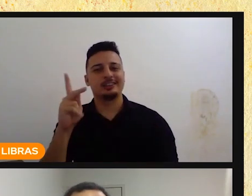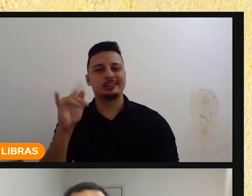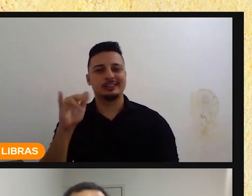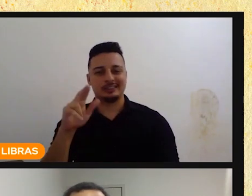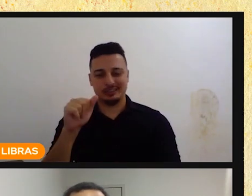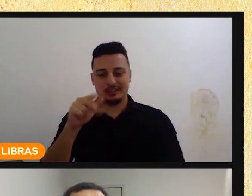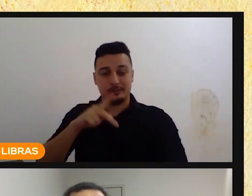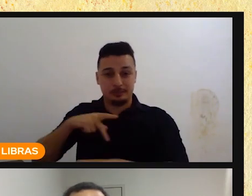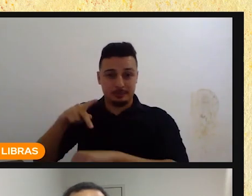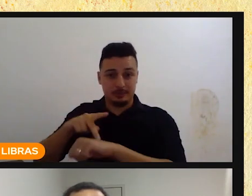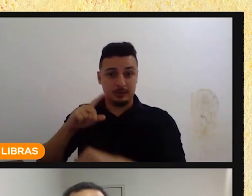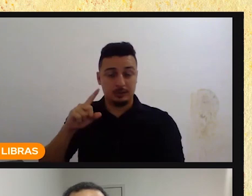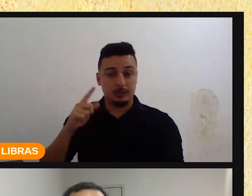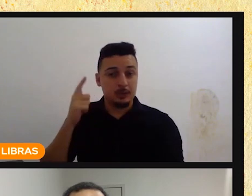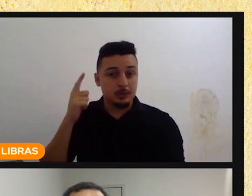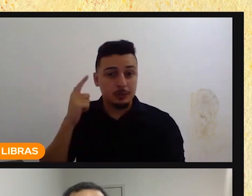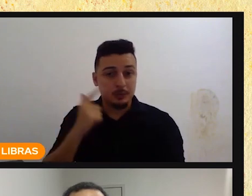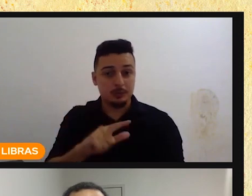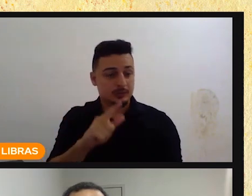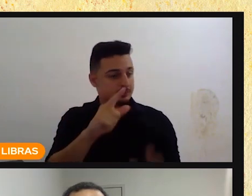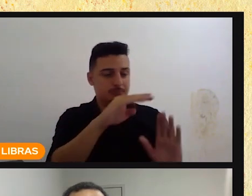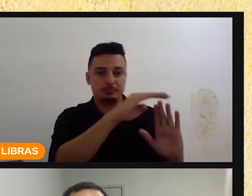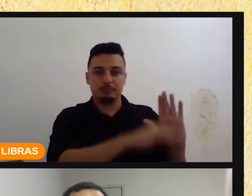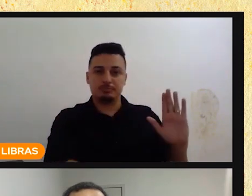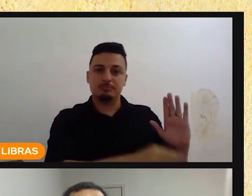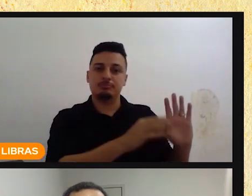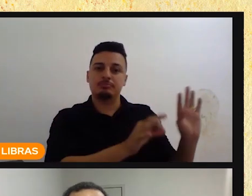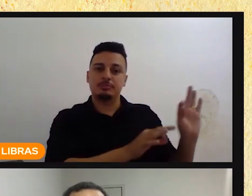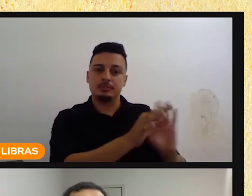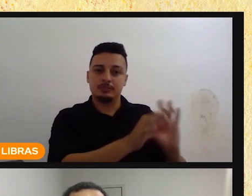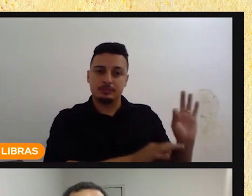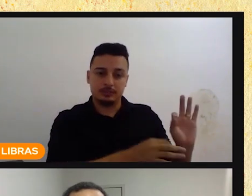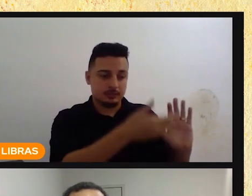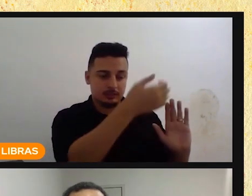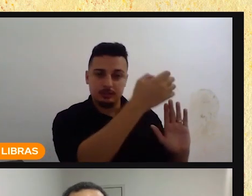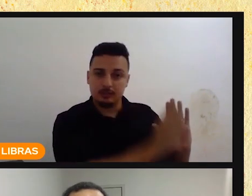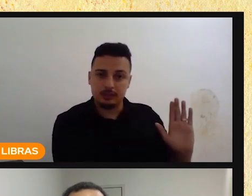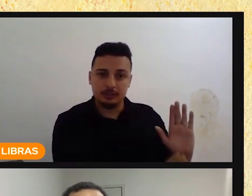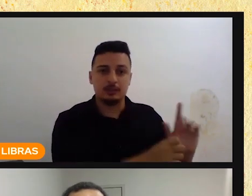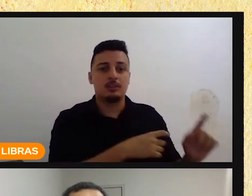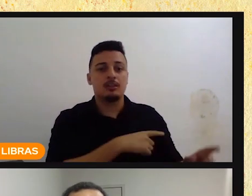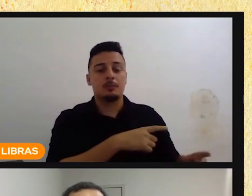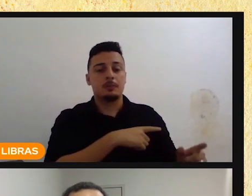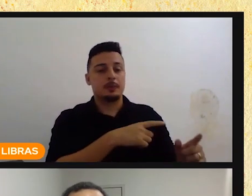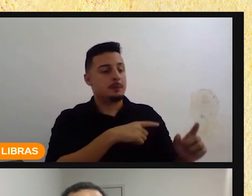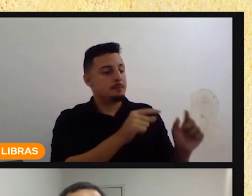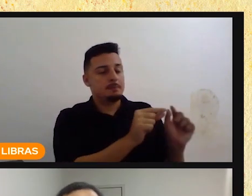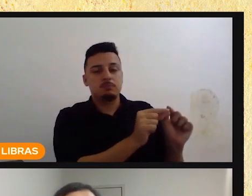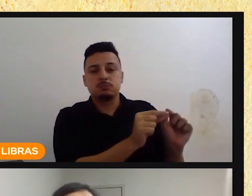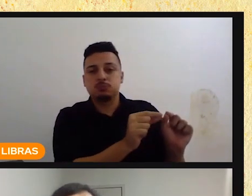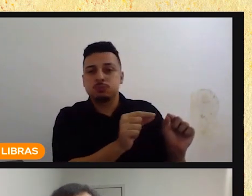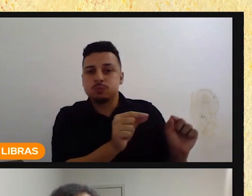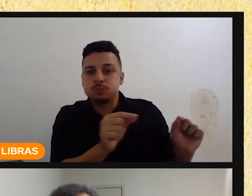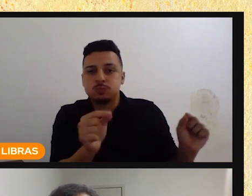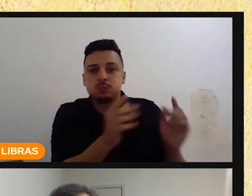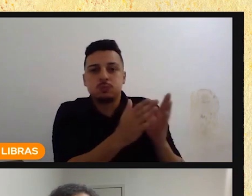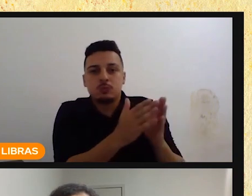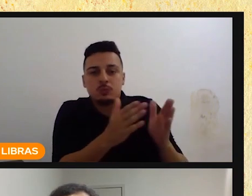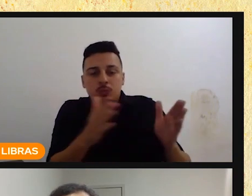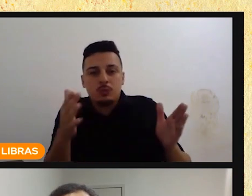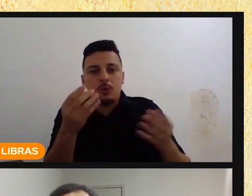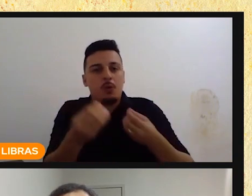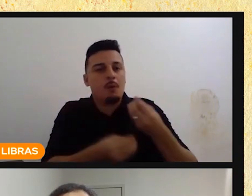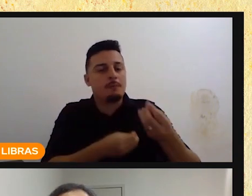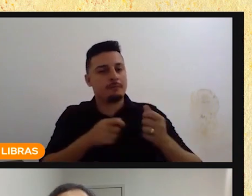Nós ganhamos um edital para produzir o curta, e nesse mesmo edital estava aberto uma linha de desenvolvimento de longa. E o Marão já tinha uma ideia